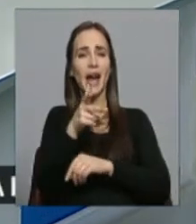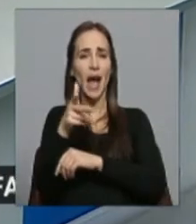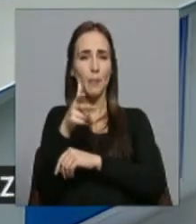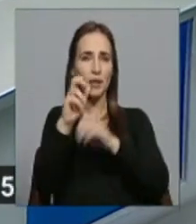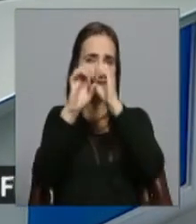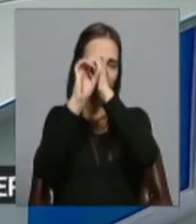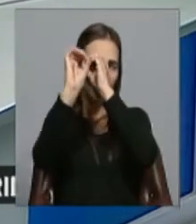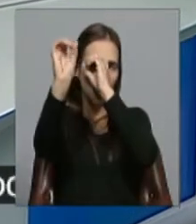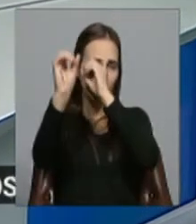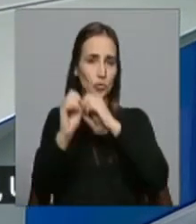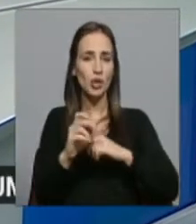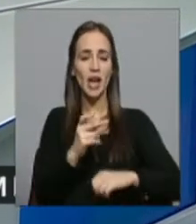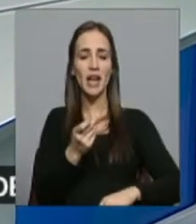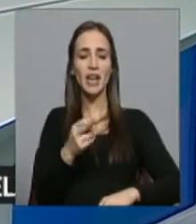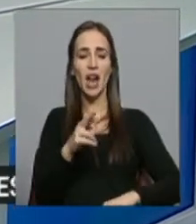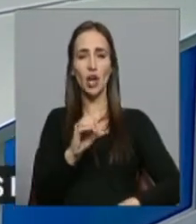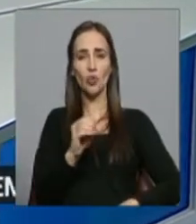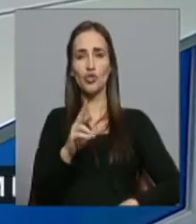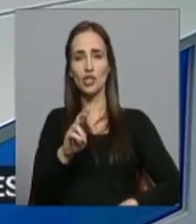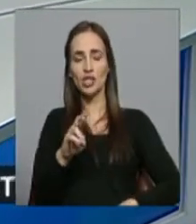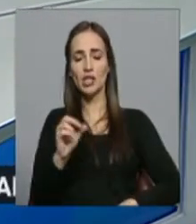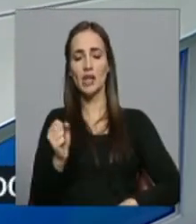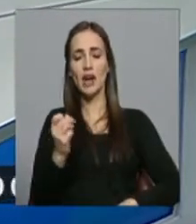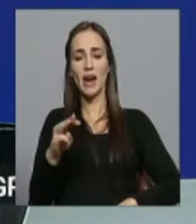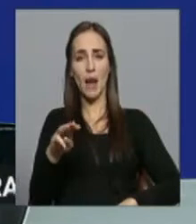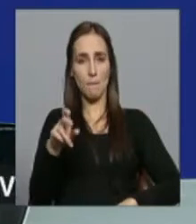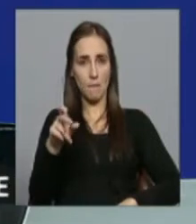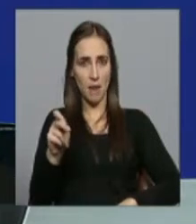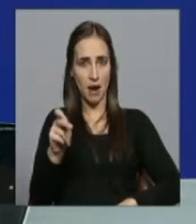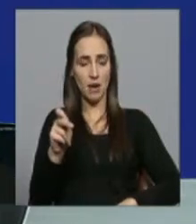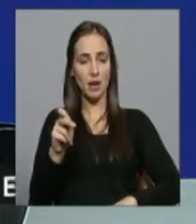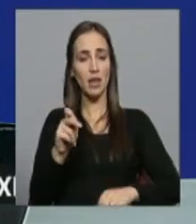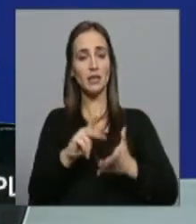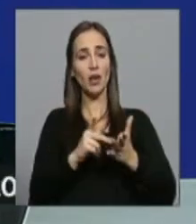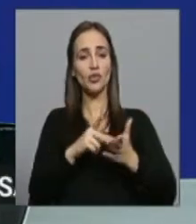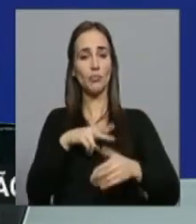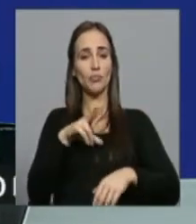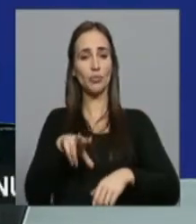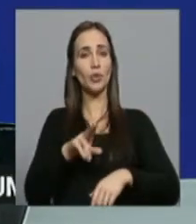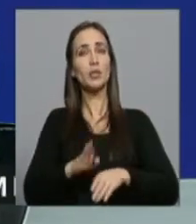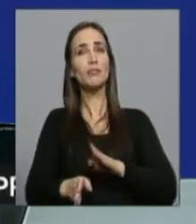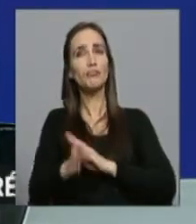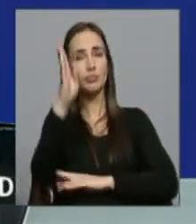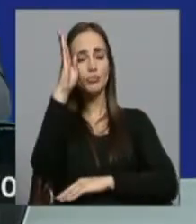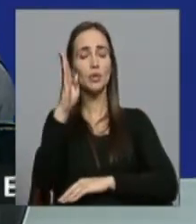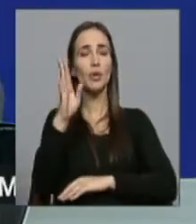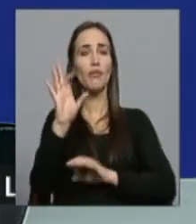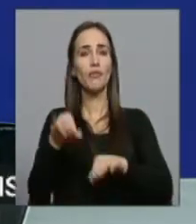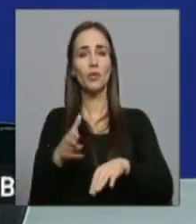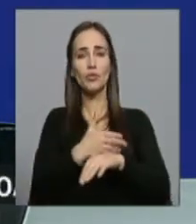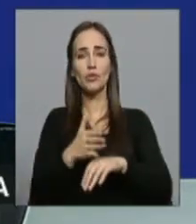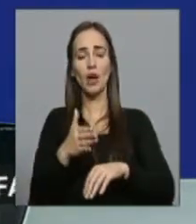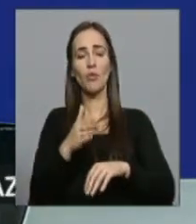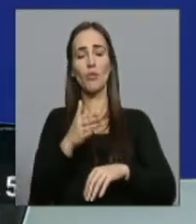Estação Espacial Internacional. O que é notável é a tecnologia portuguesa que vai para a Estação Espacial Internacional no final de 2021, inícios de 2022. E